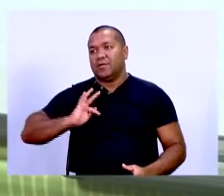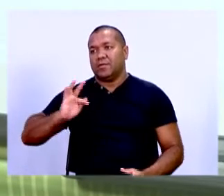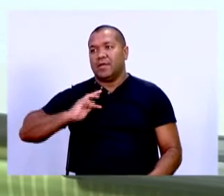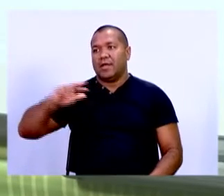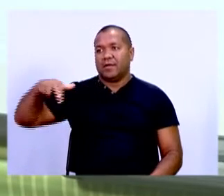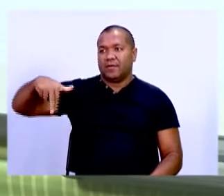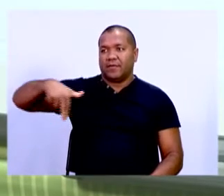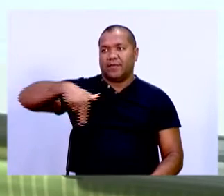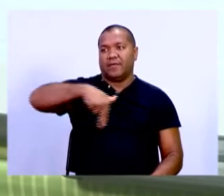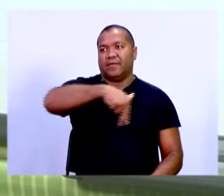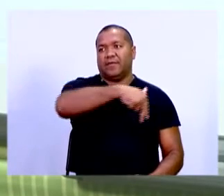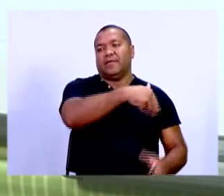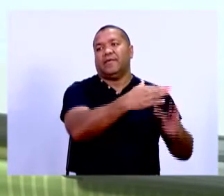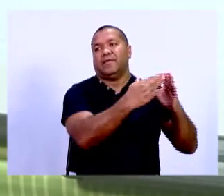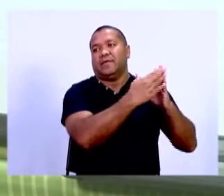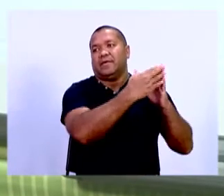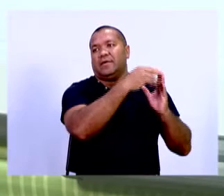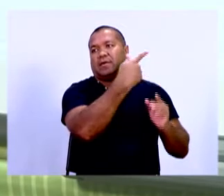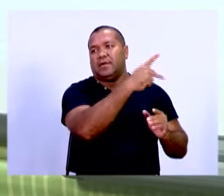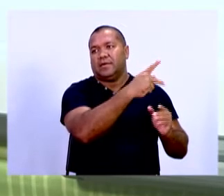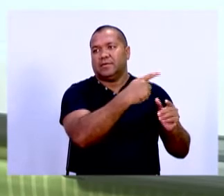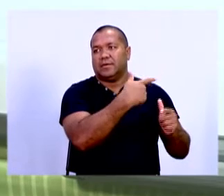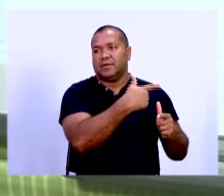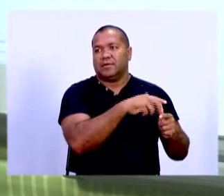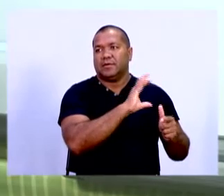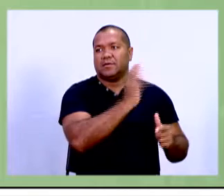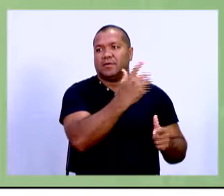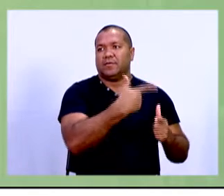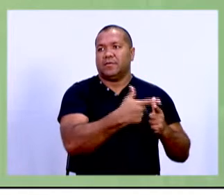dele. Vamos ao nosso próximo diagrama.